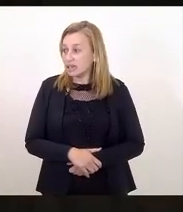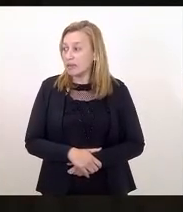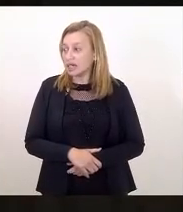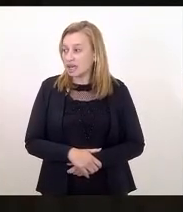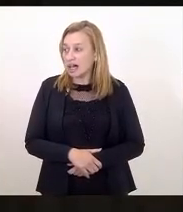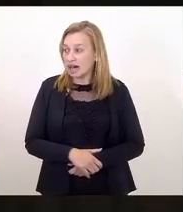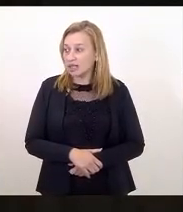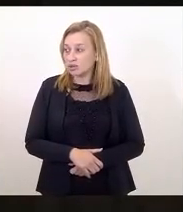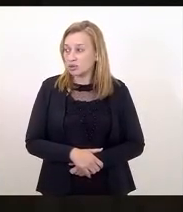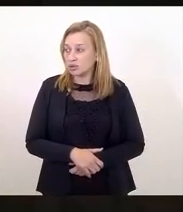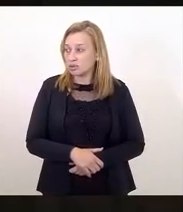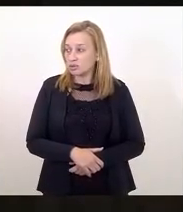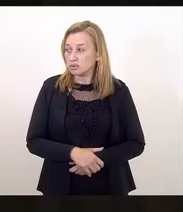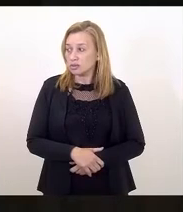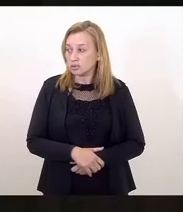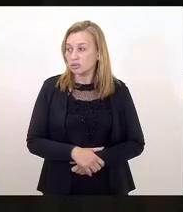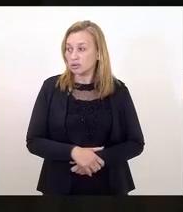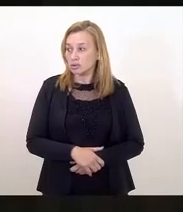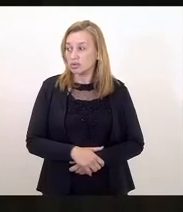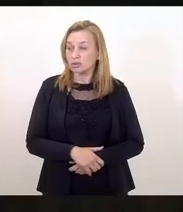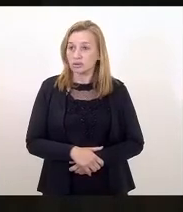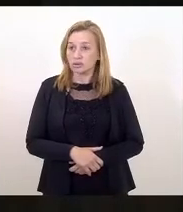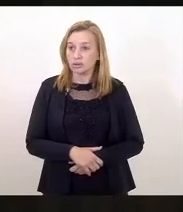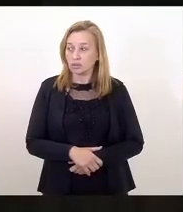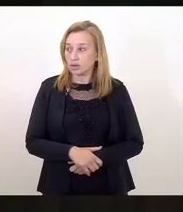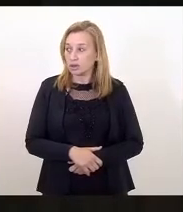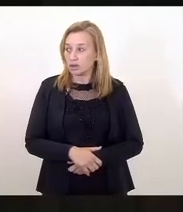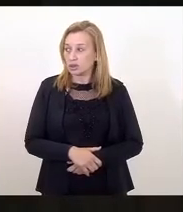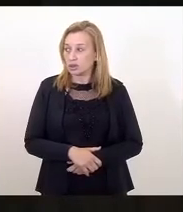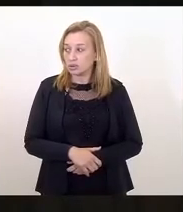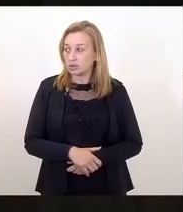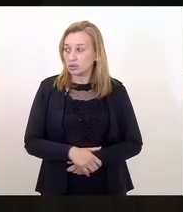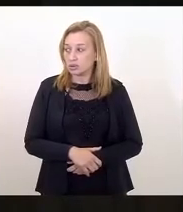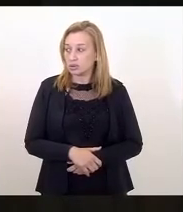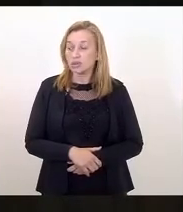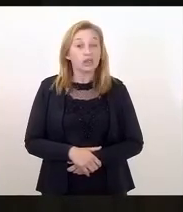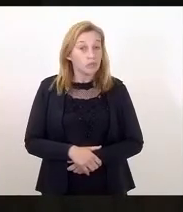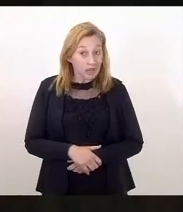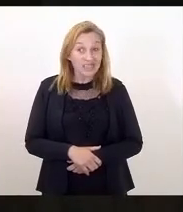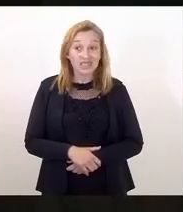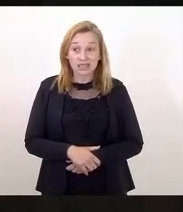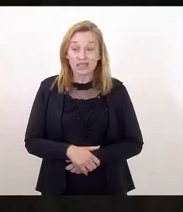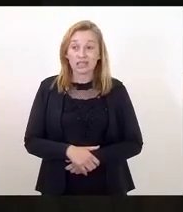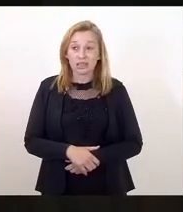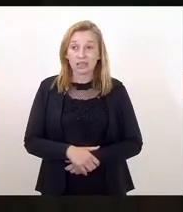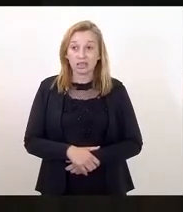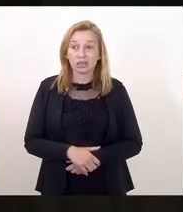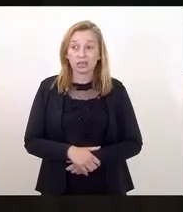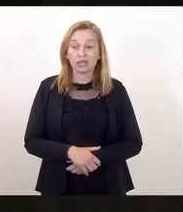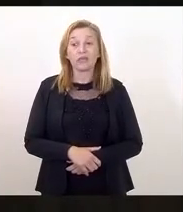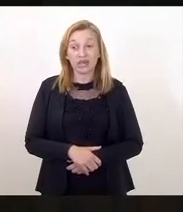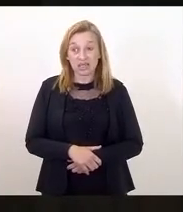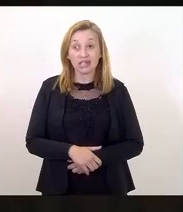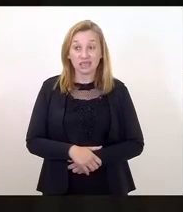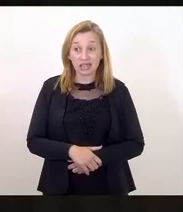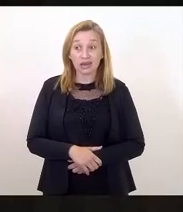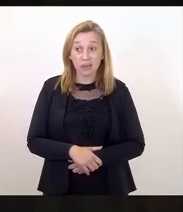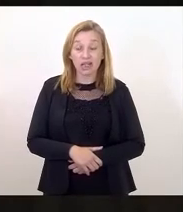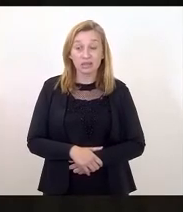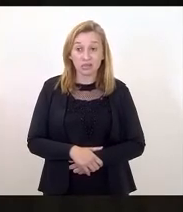Deputado Giovanni Ratinho. A presidência... Deputado Giovanni Ratinho. A presidência